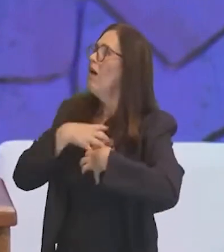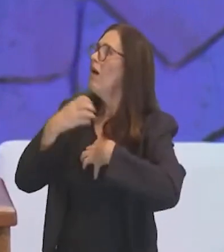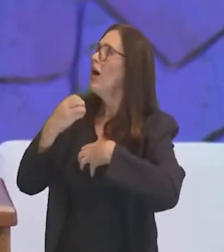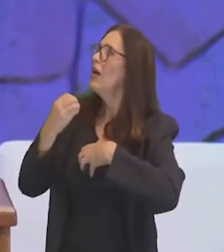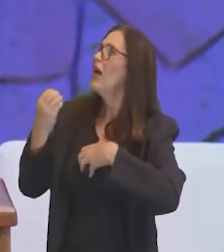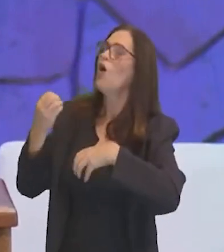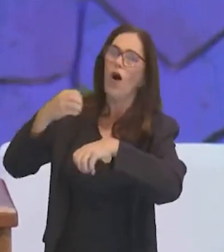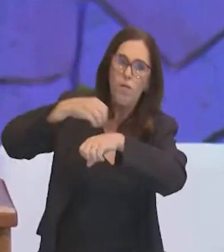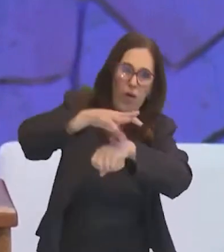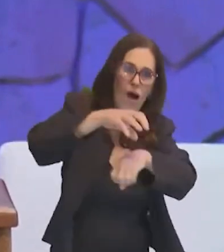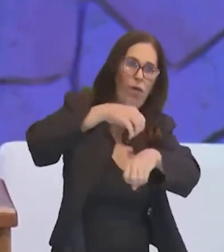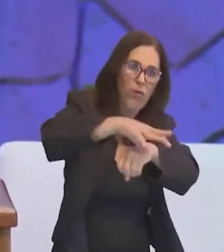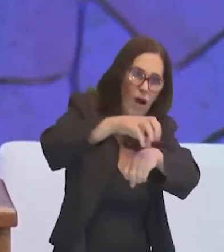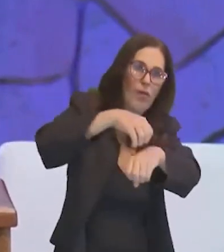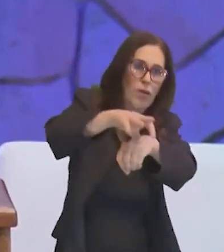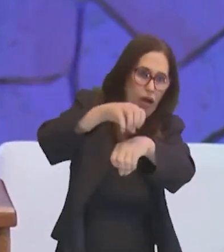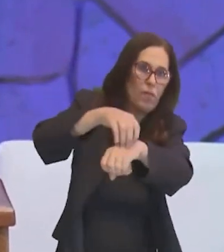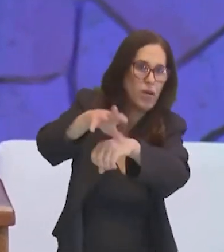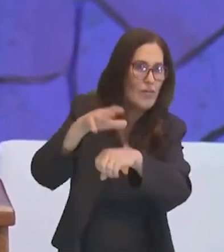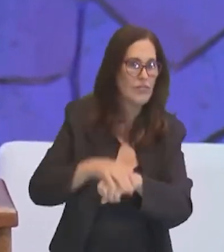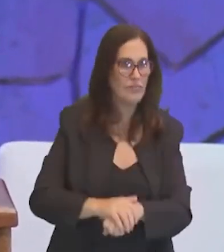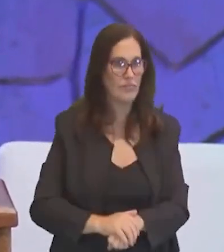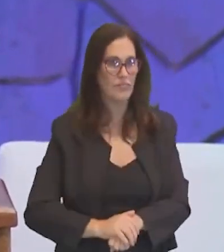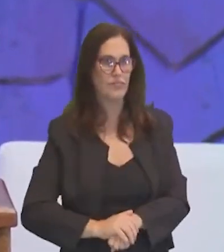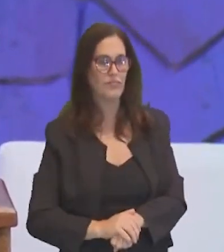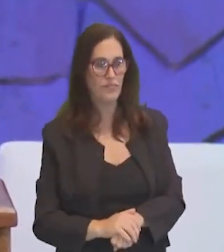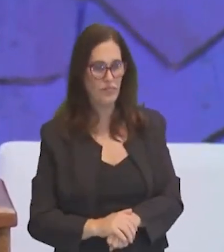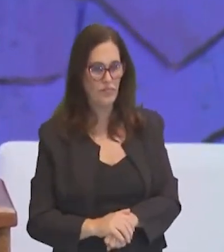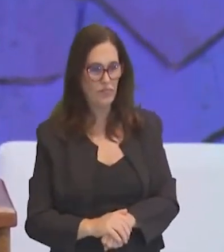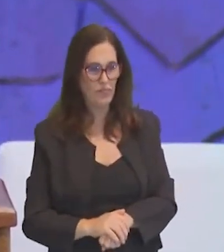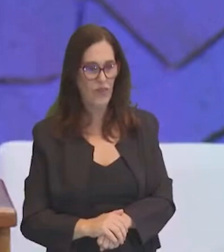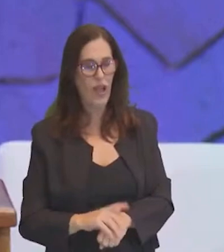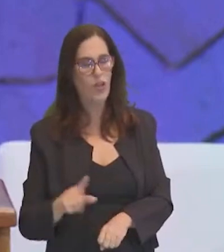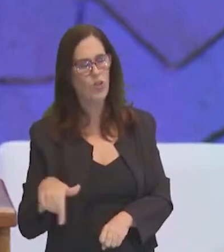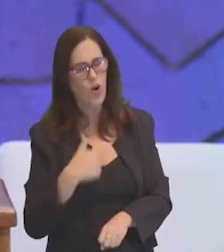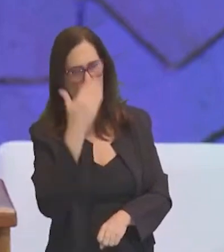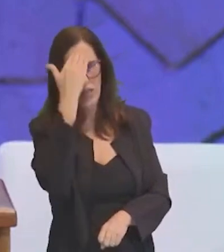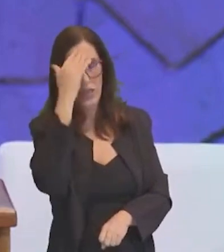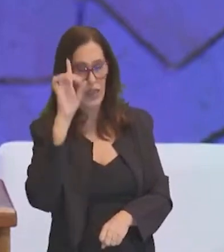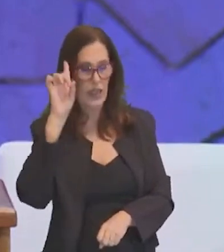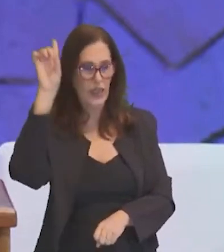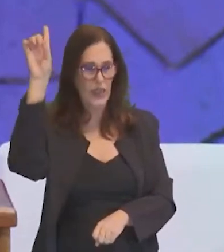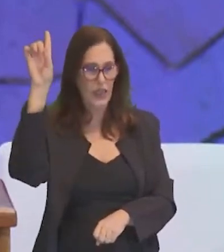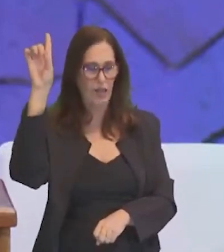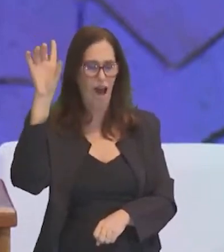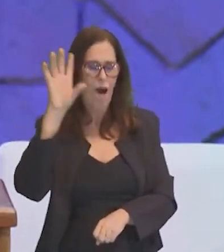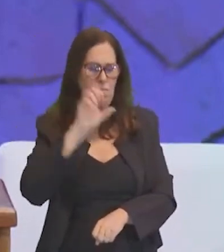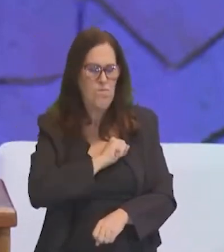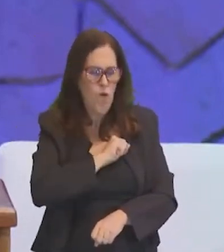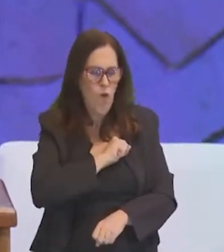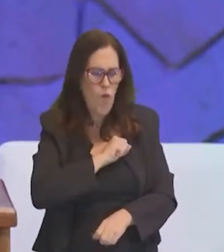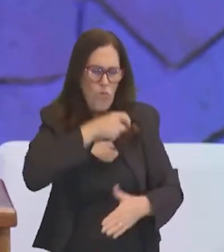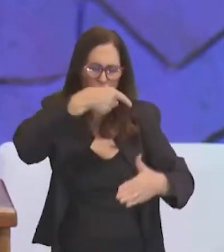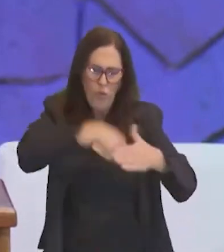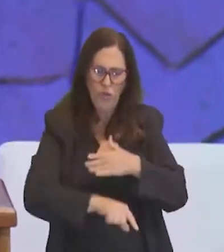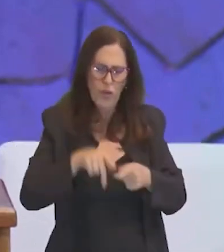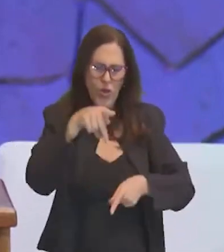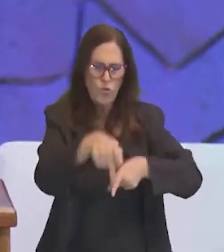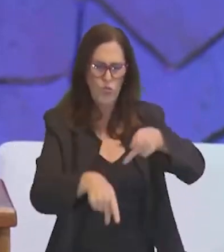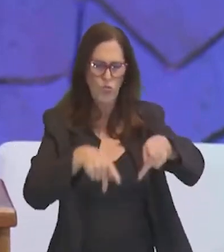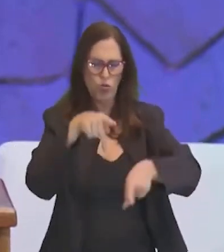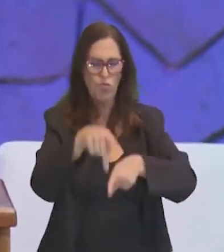a você. Nós entendemos que Deus, Ele amou tanto esse povo,